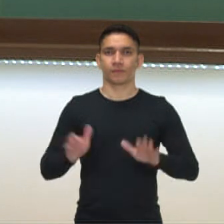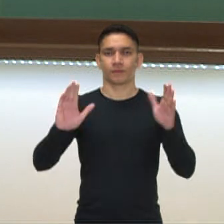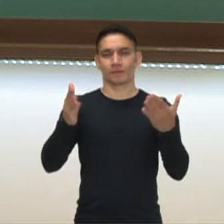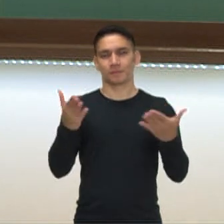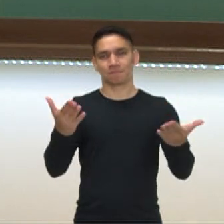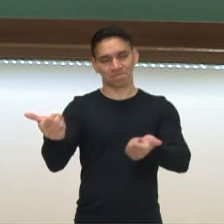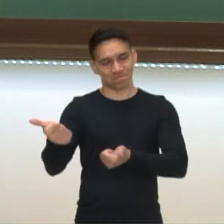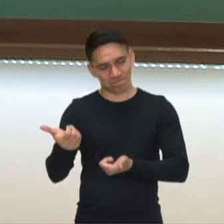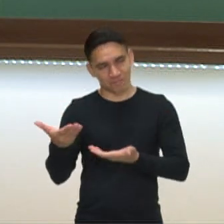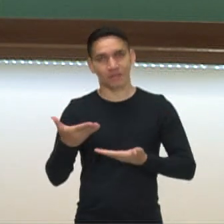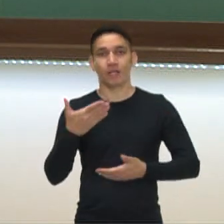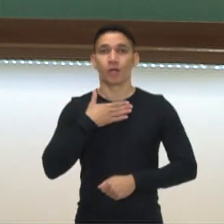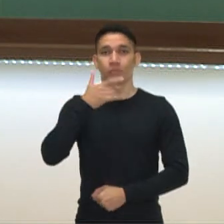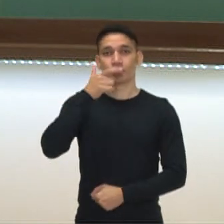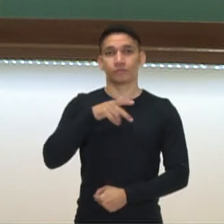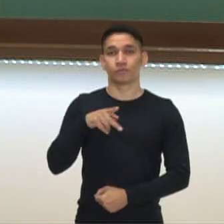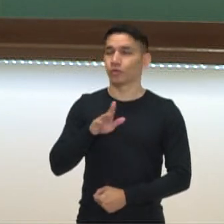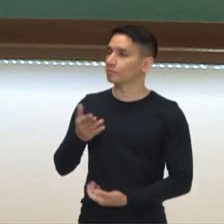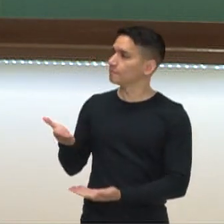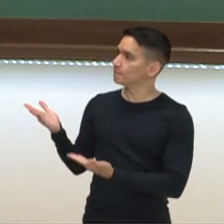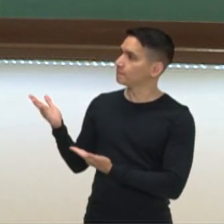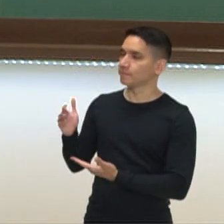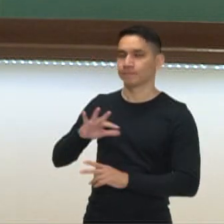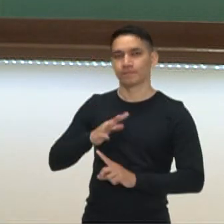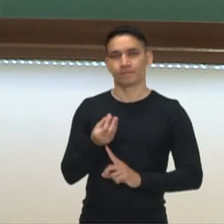Tudo bom, pessoal? Bem-vindos. Eu sou o Adriano, professor de artes.